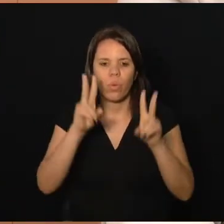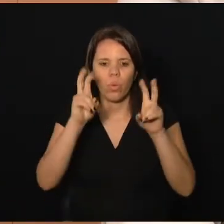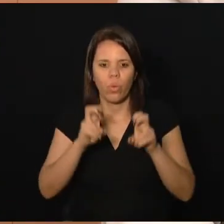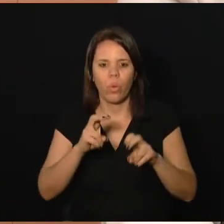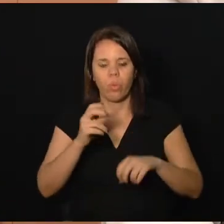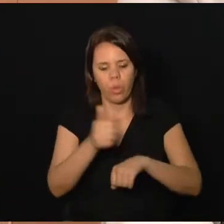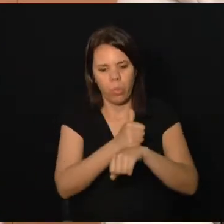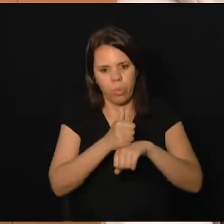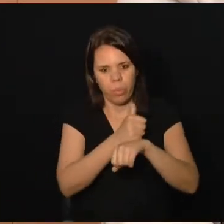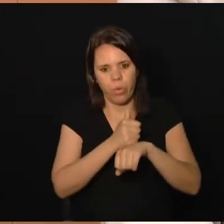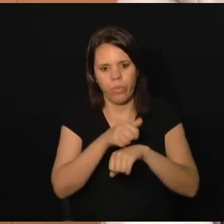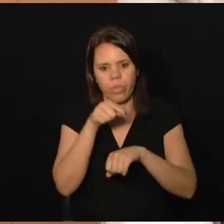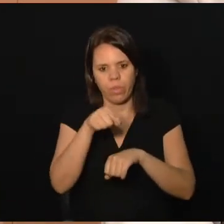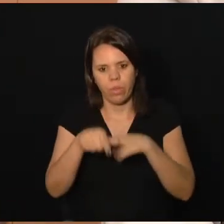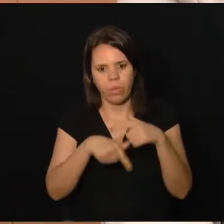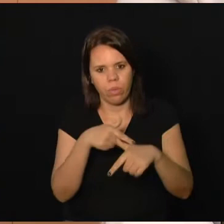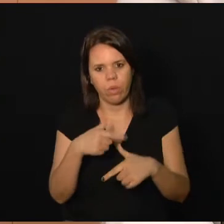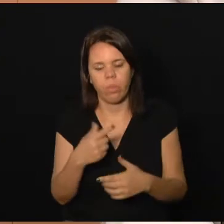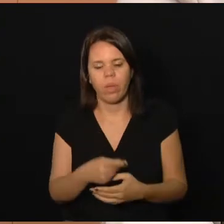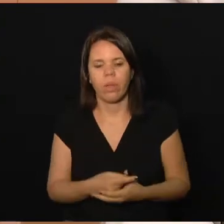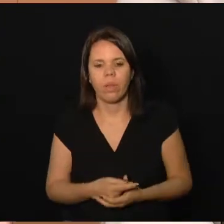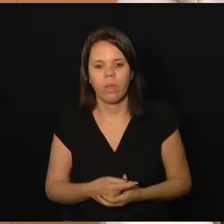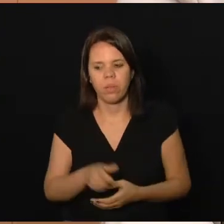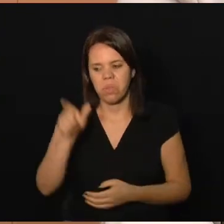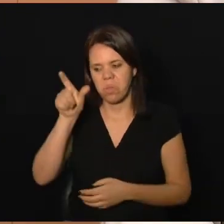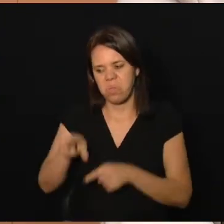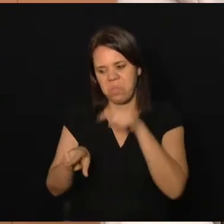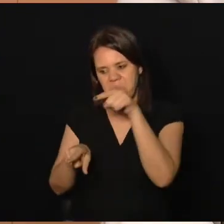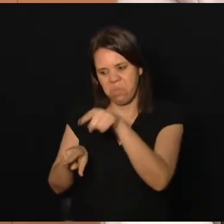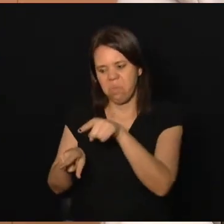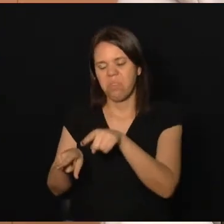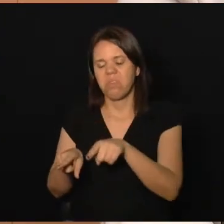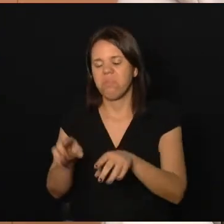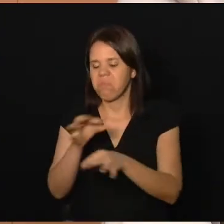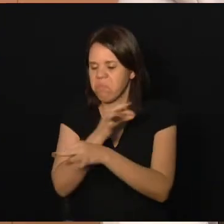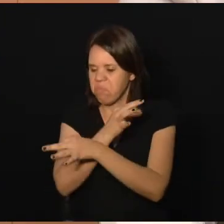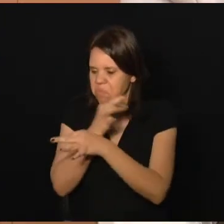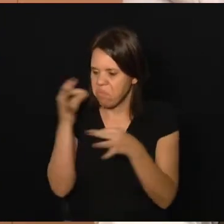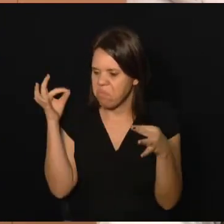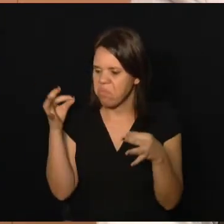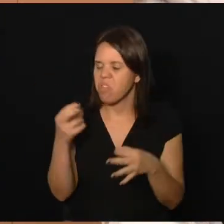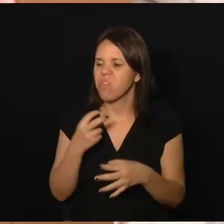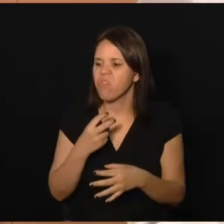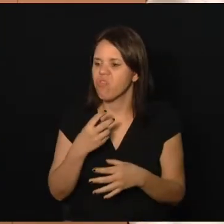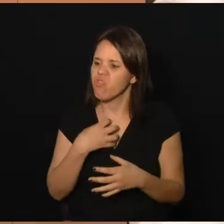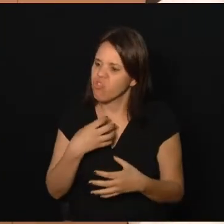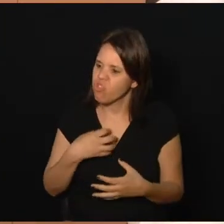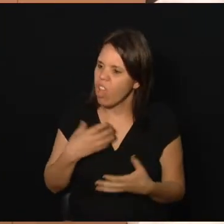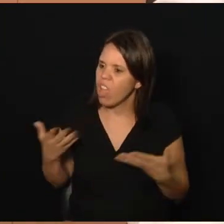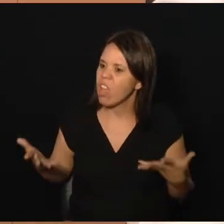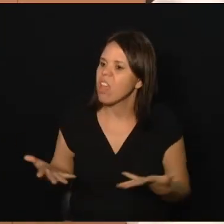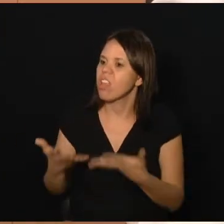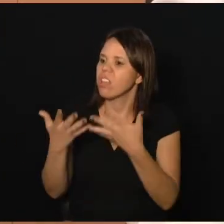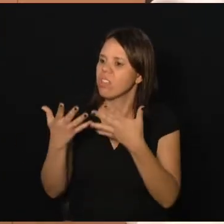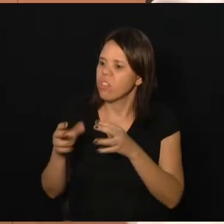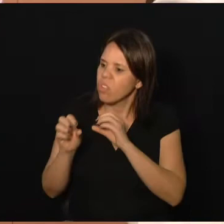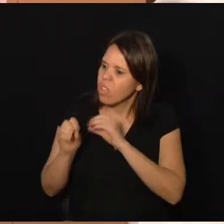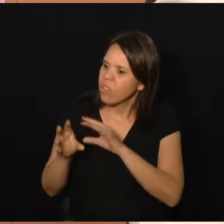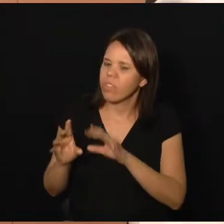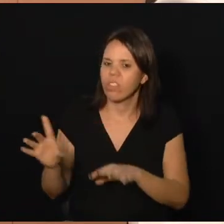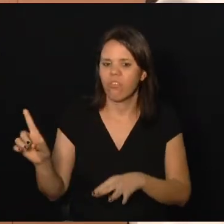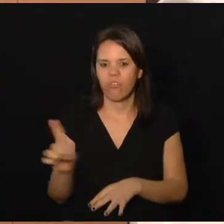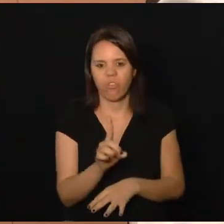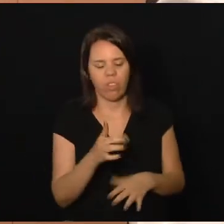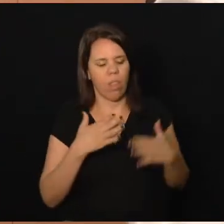dizer, a tua pessoa, né, a tua voz, a forma de falar, né, eu já cheguei aqui, já